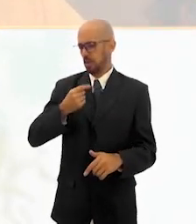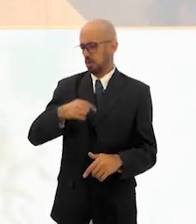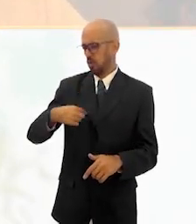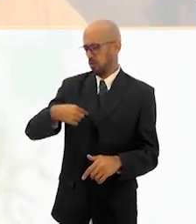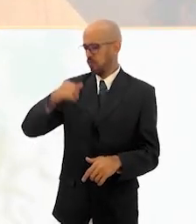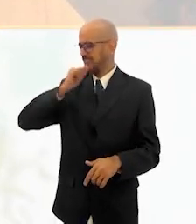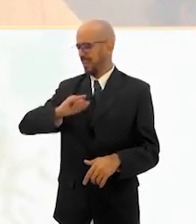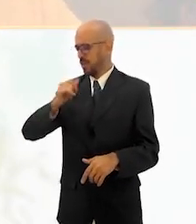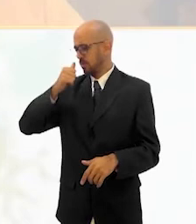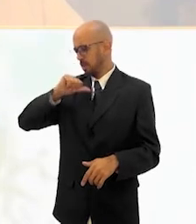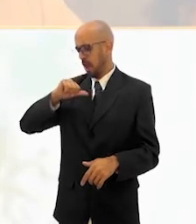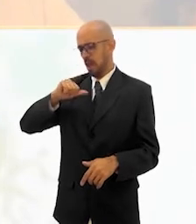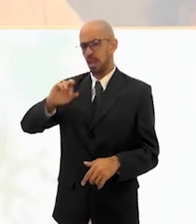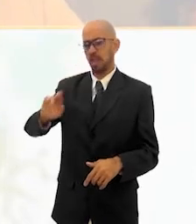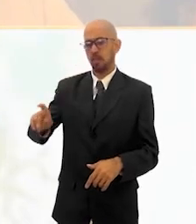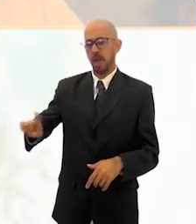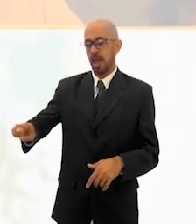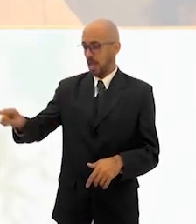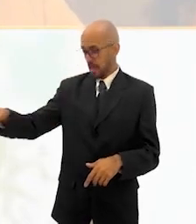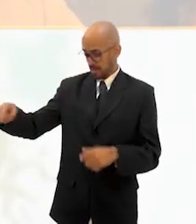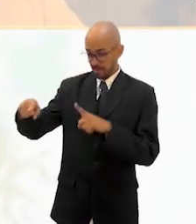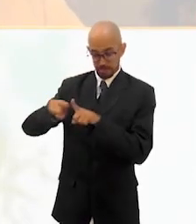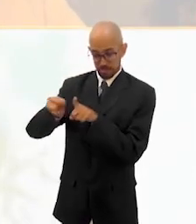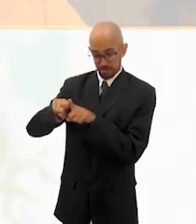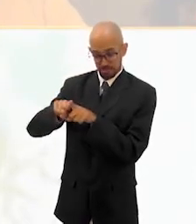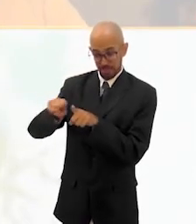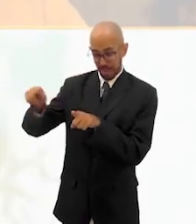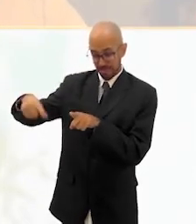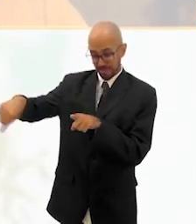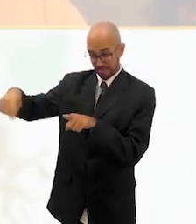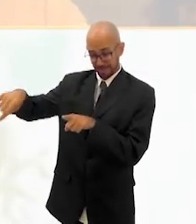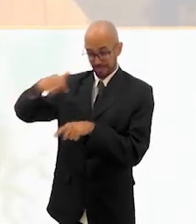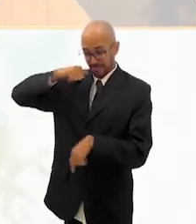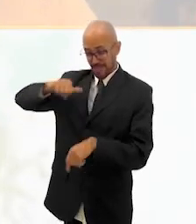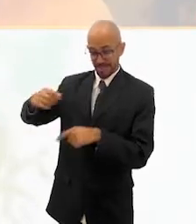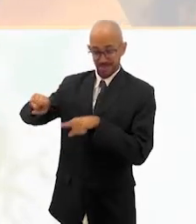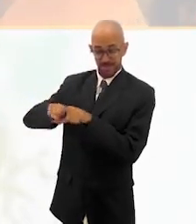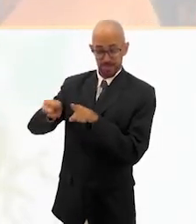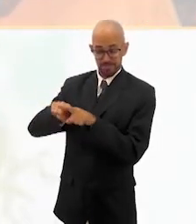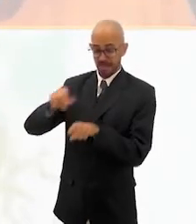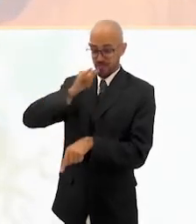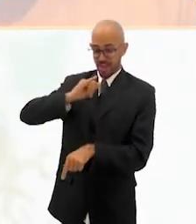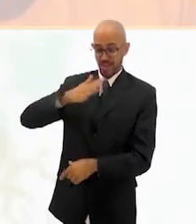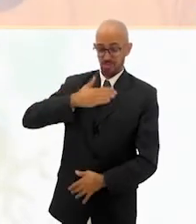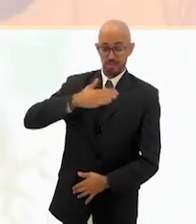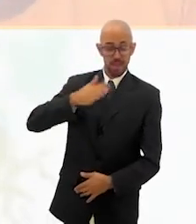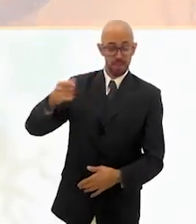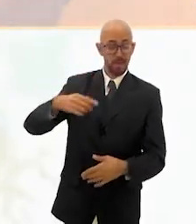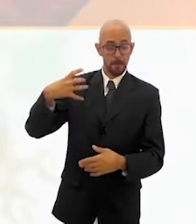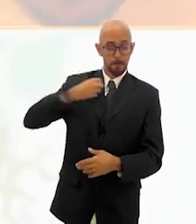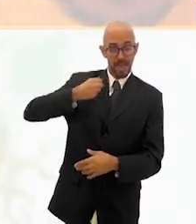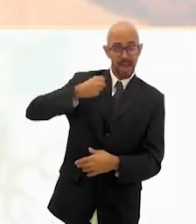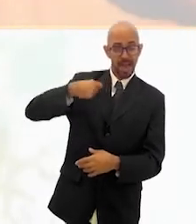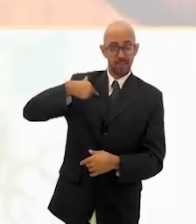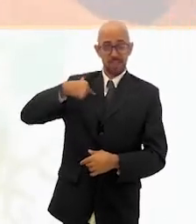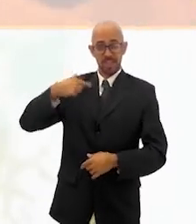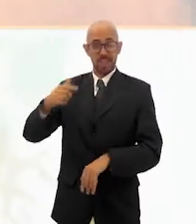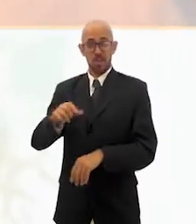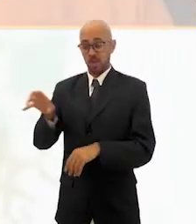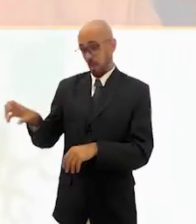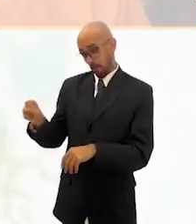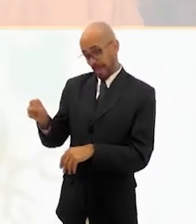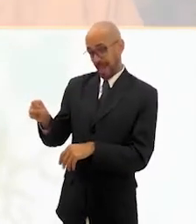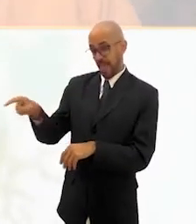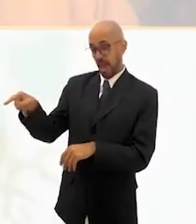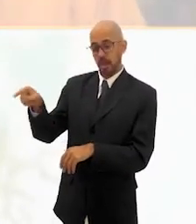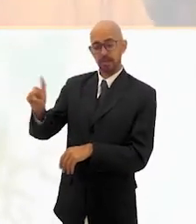pegando a menina. Na verdade, as meninas lá me pegaram também bastante, né? Adorei, adorei, Não adorei. é? Mas É eu